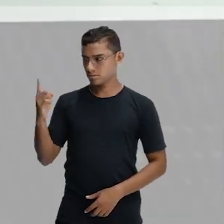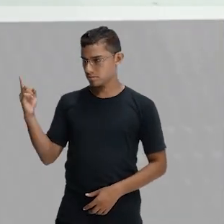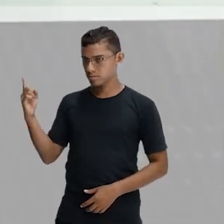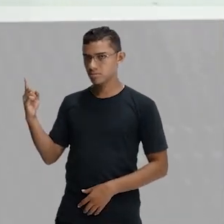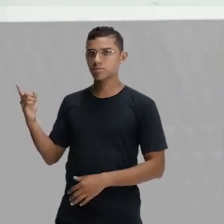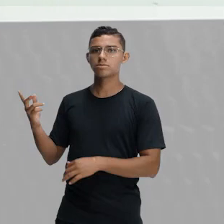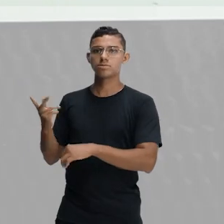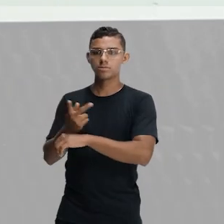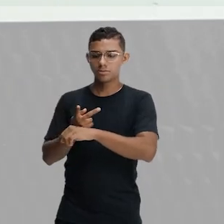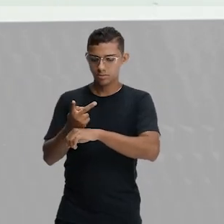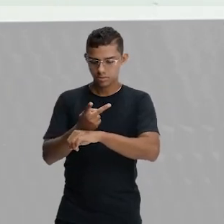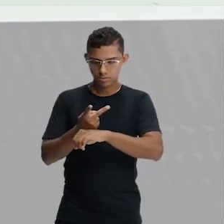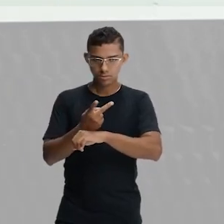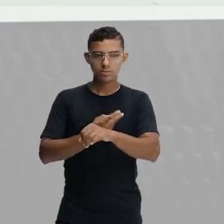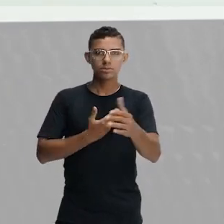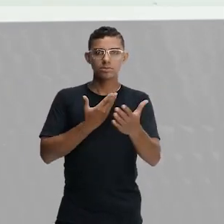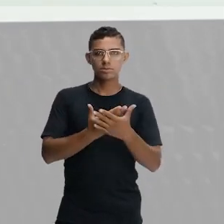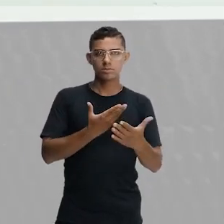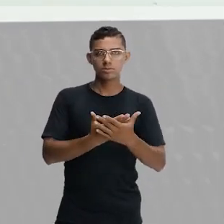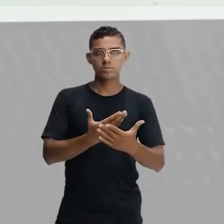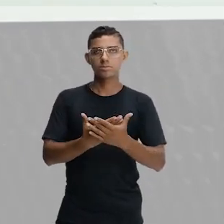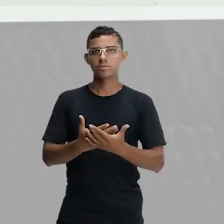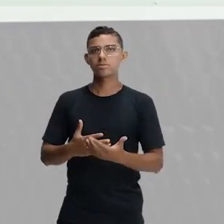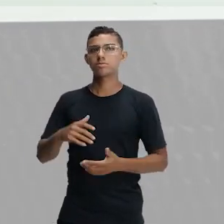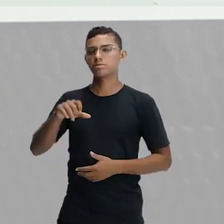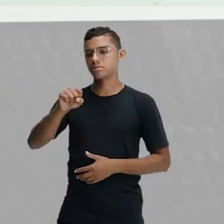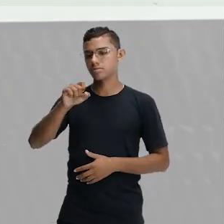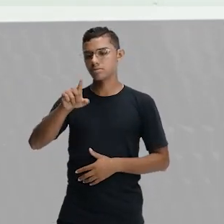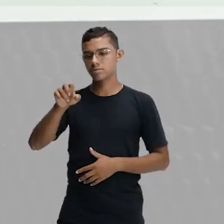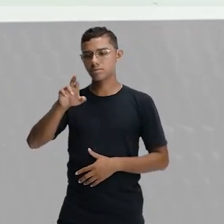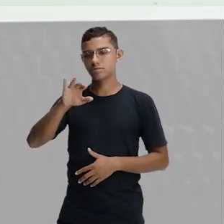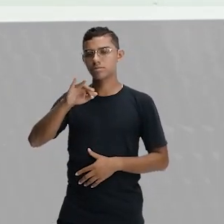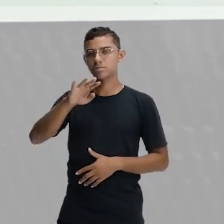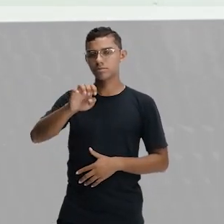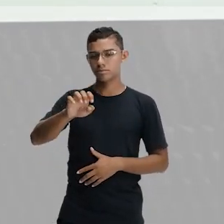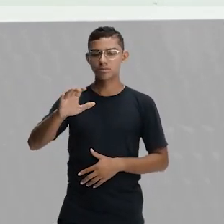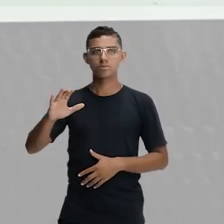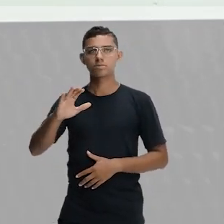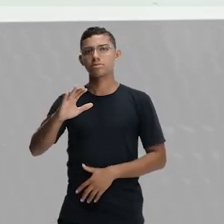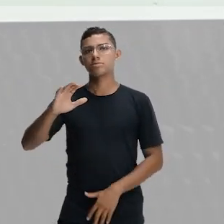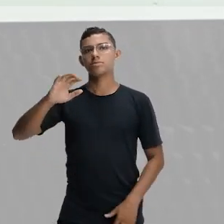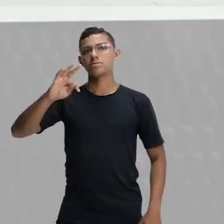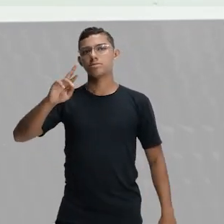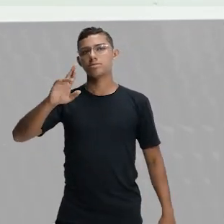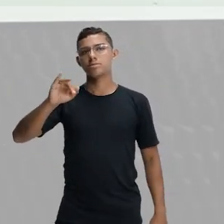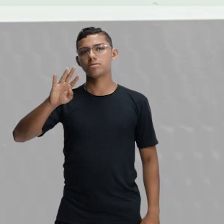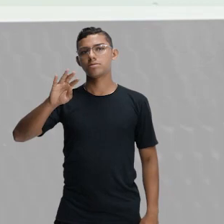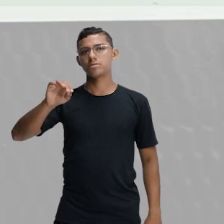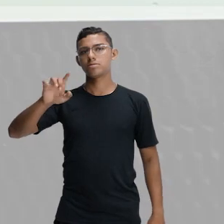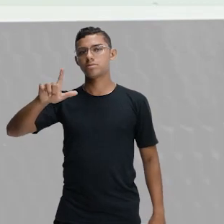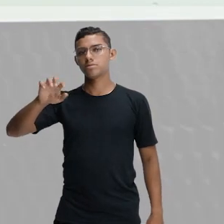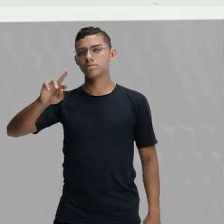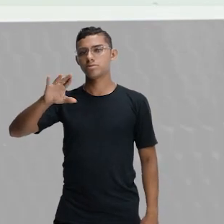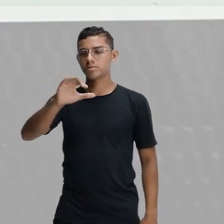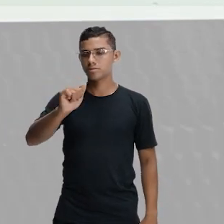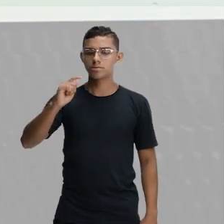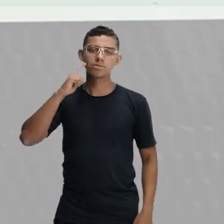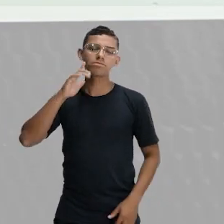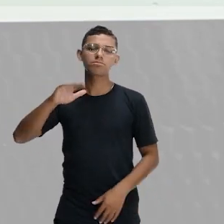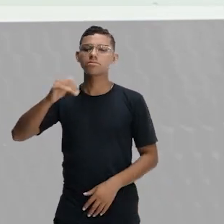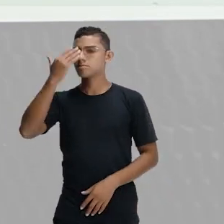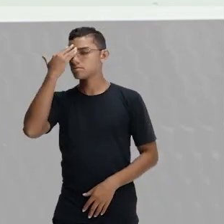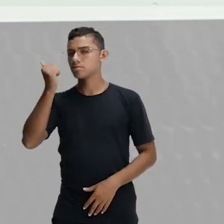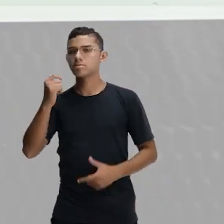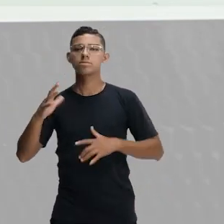Tá bom? Vocês podem procurar lá e saber quem é que doa e quem é que recebe elétron. Percebam que é